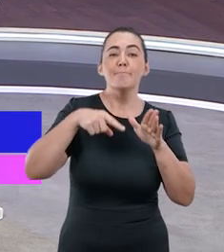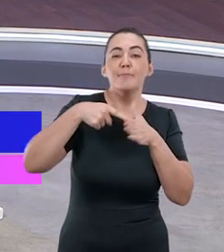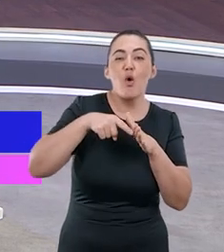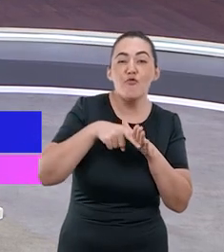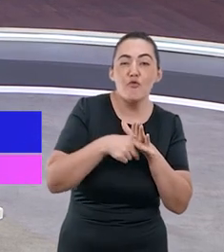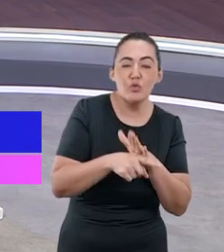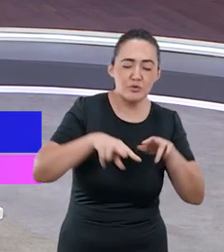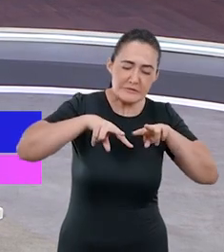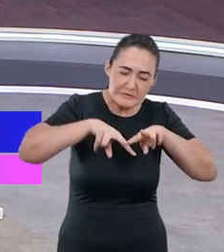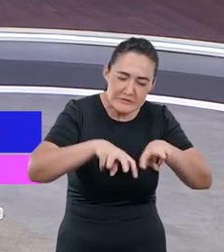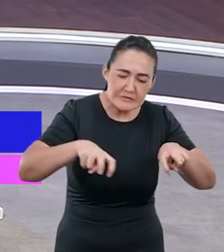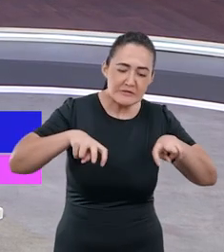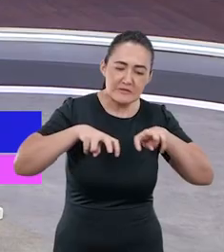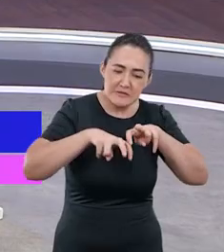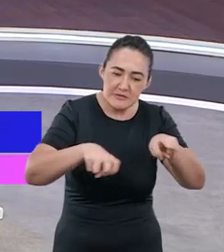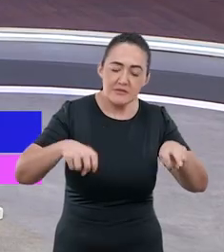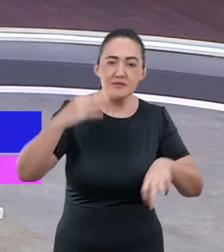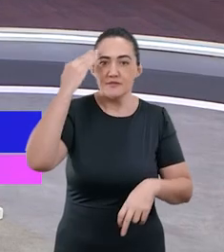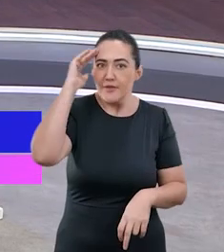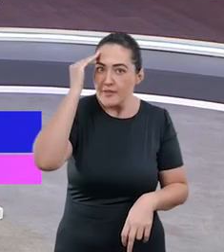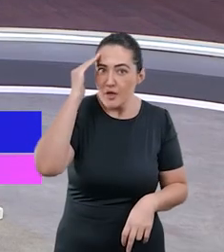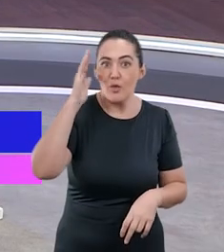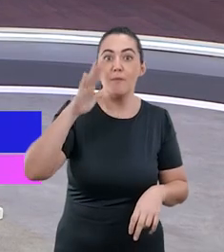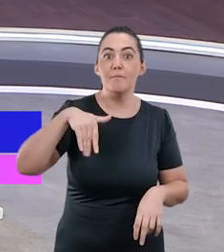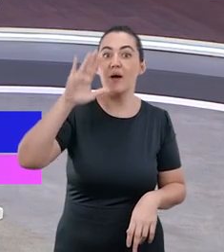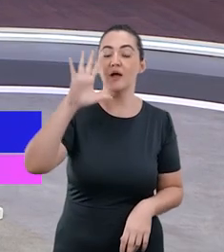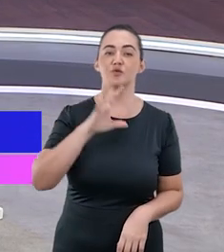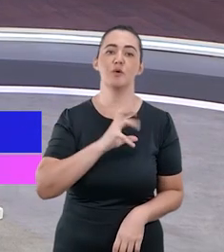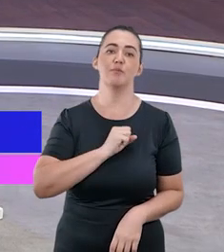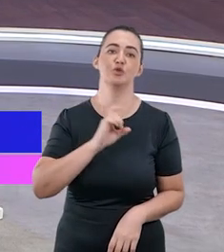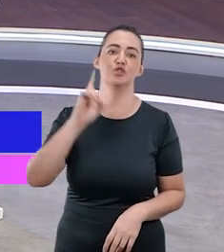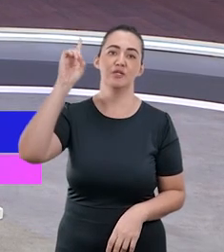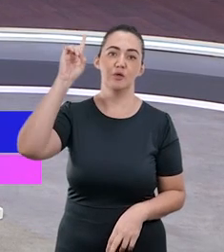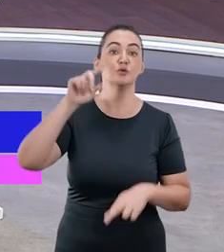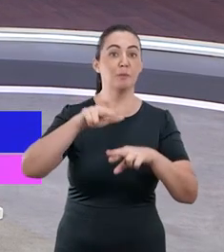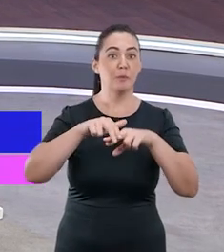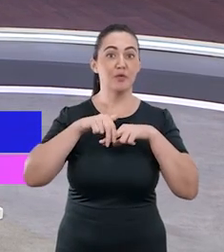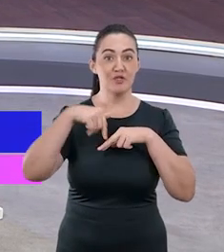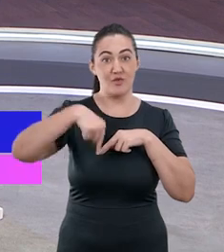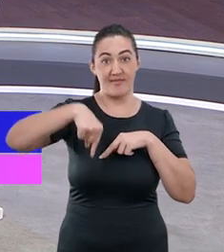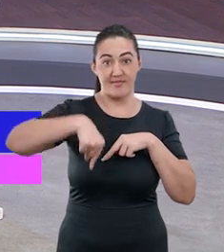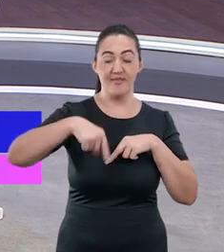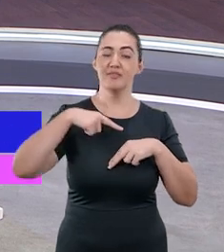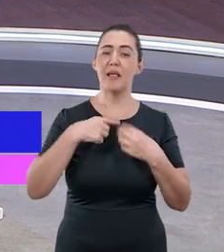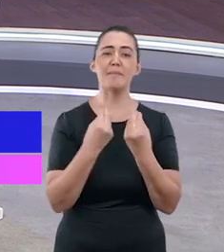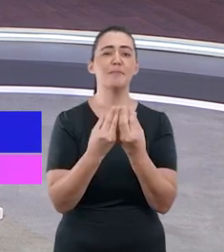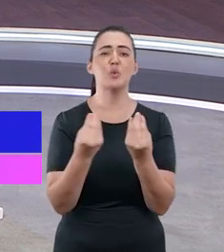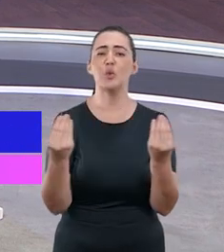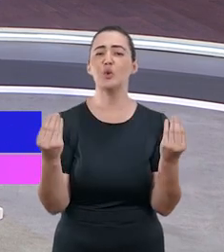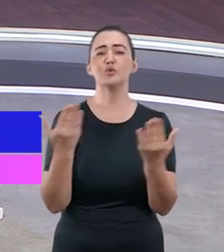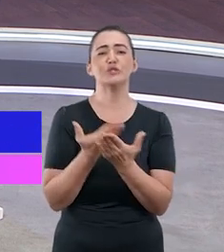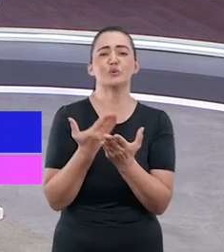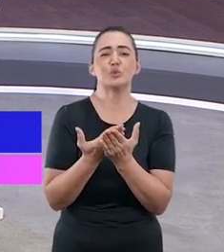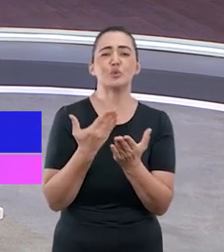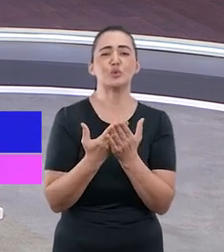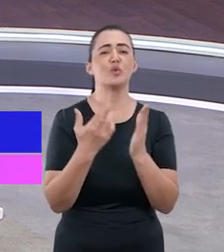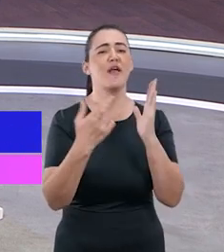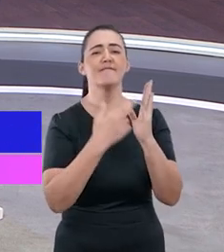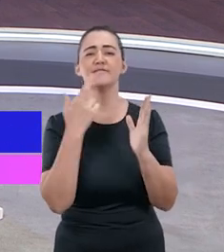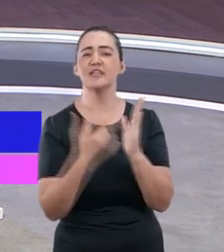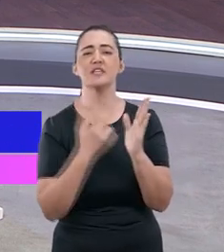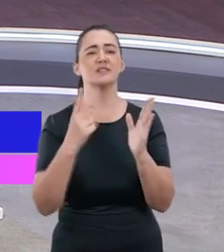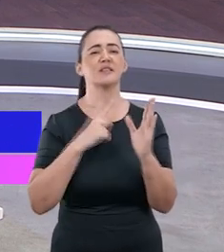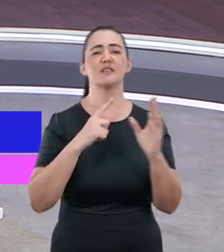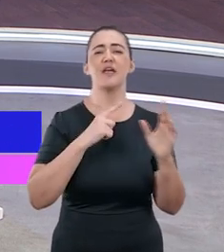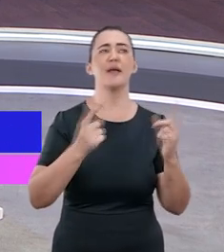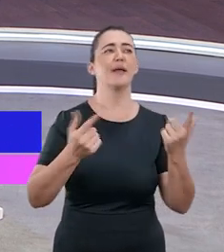compreendendo ainda mais do amor de Deus. É por isso que aqui, na Novo Tempo, nós temos a escola bíblica. É por isso que aqui eu convido você para receber os materiais. Eu